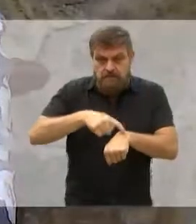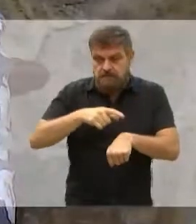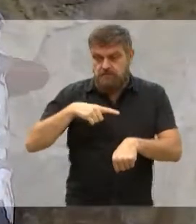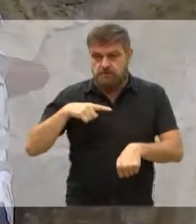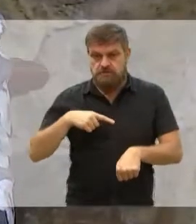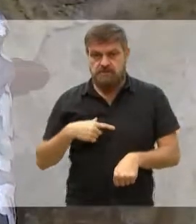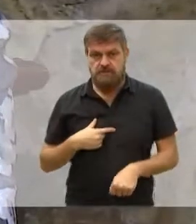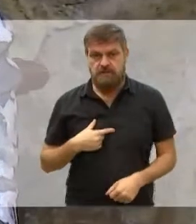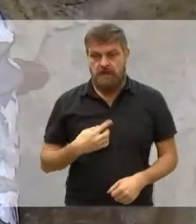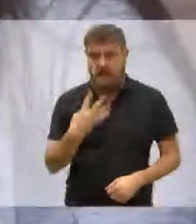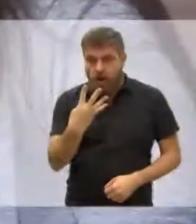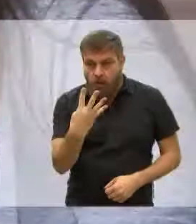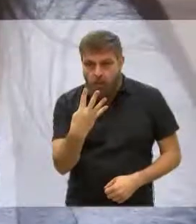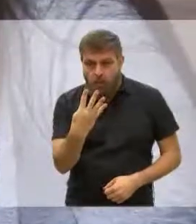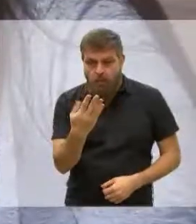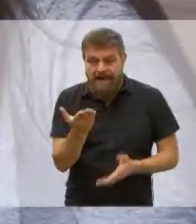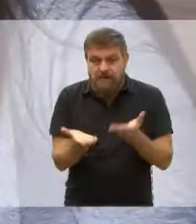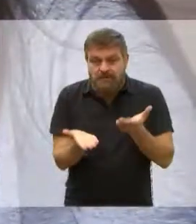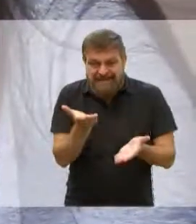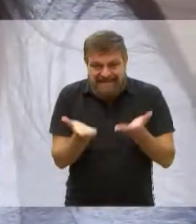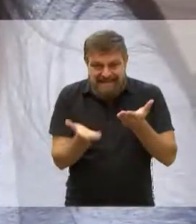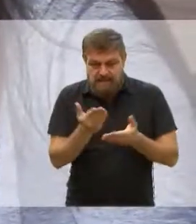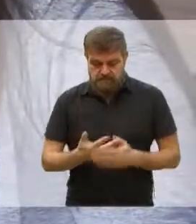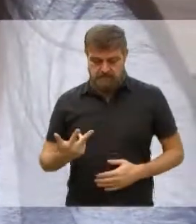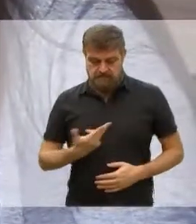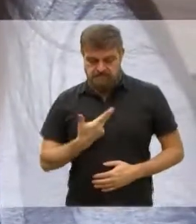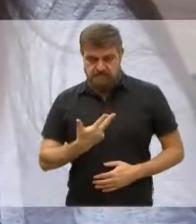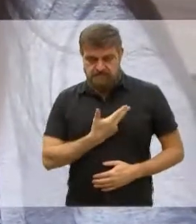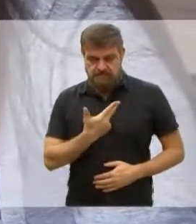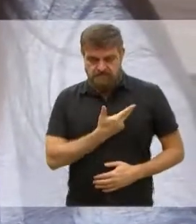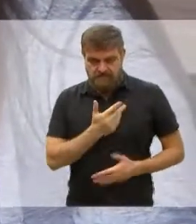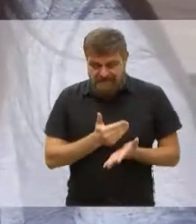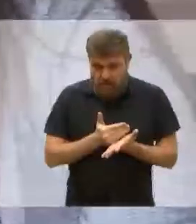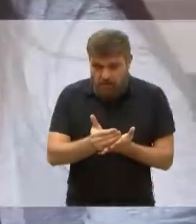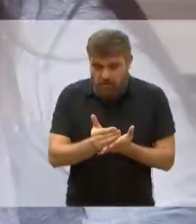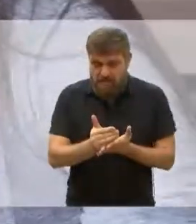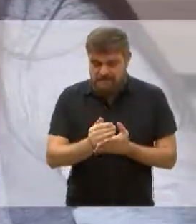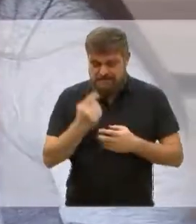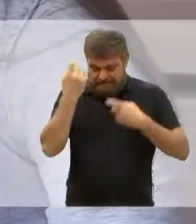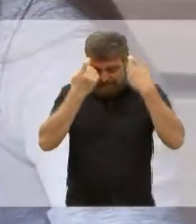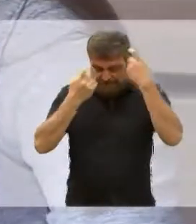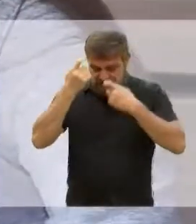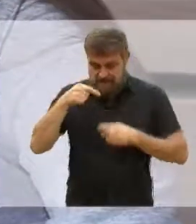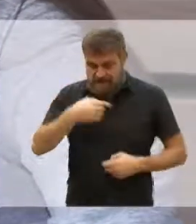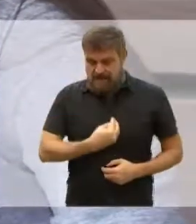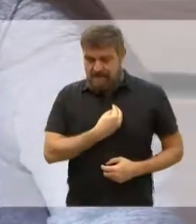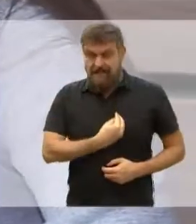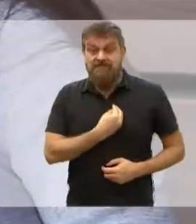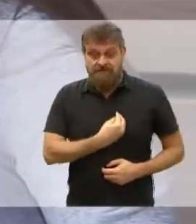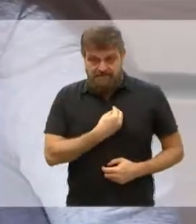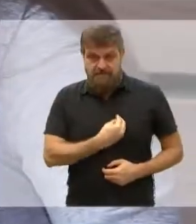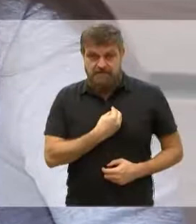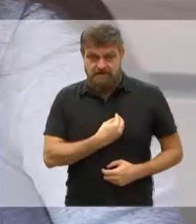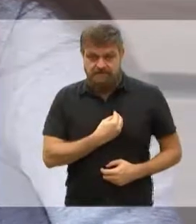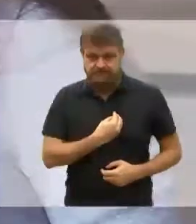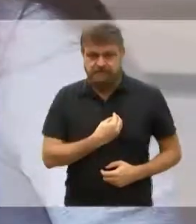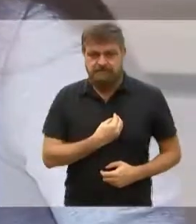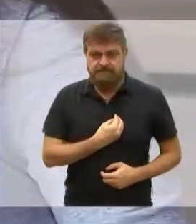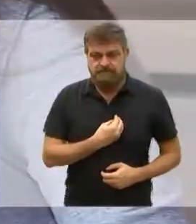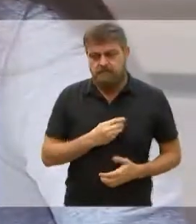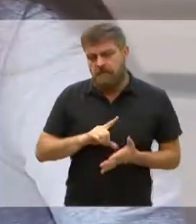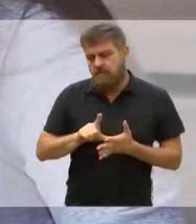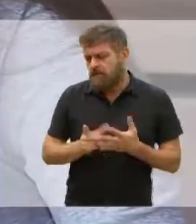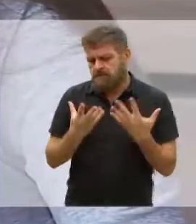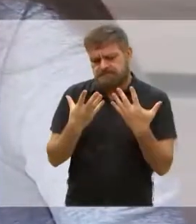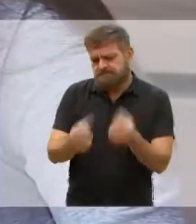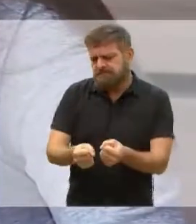contra o tempo, ela tinha que ter 4 quilos para operar. Então, esse começo, o foco era mesmo a questão dela sobreviver.